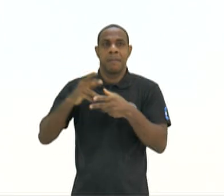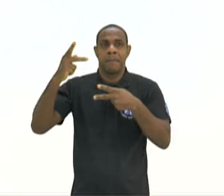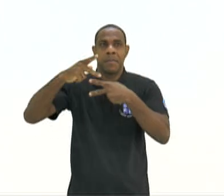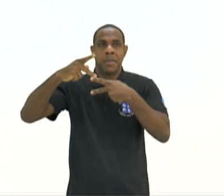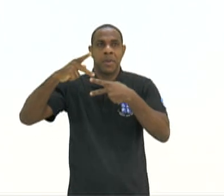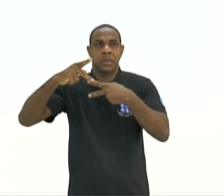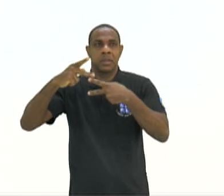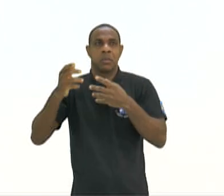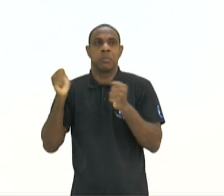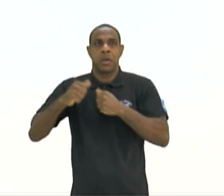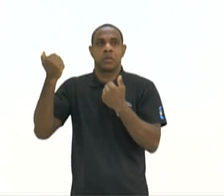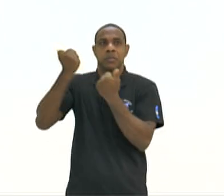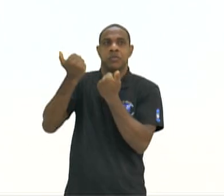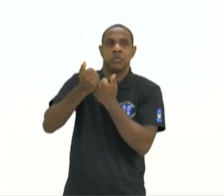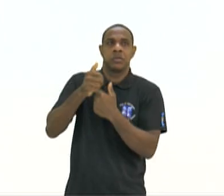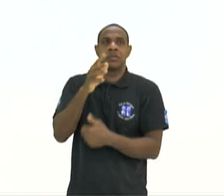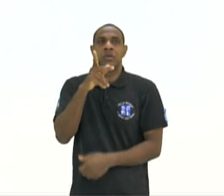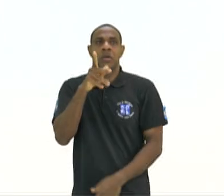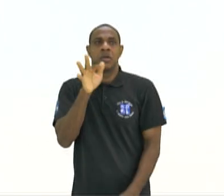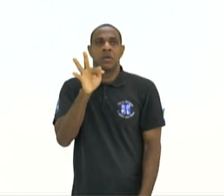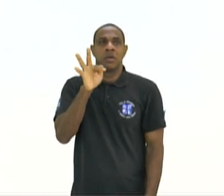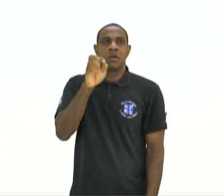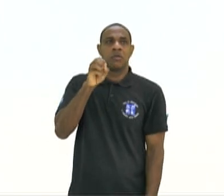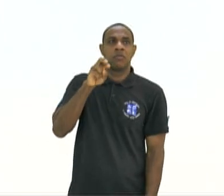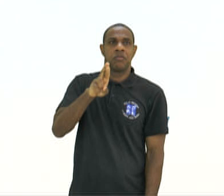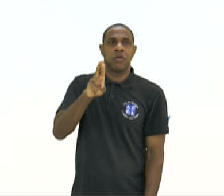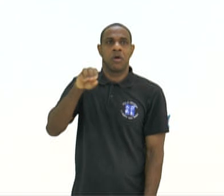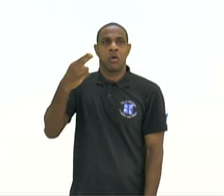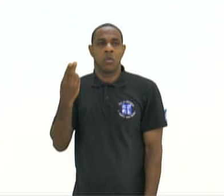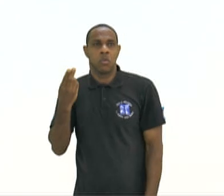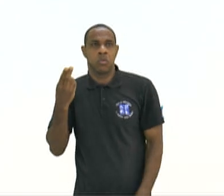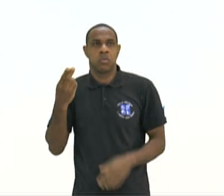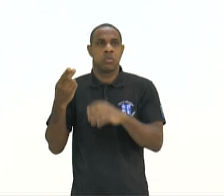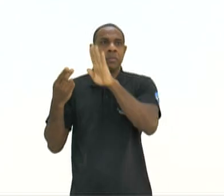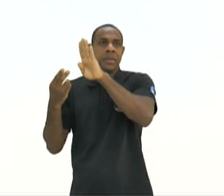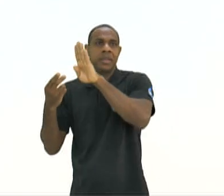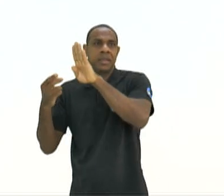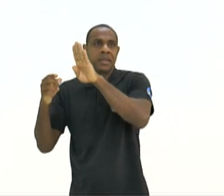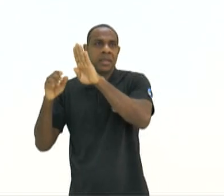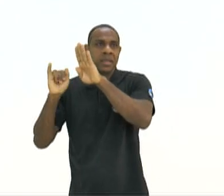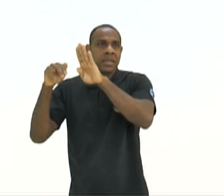ou por for ou por in order to. Other games like